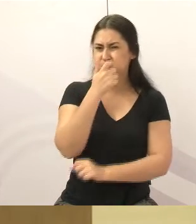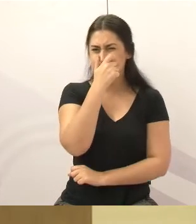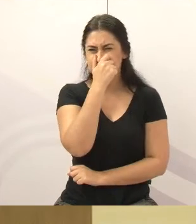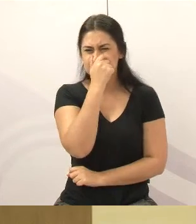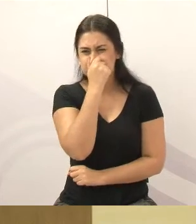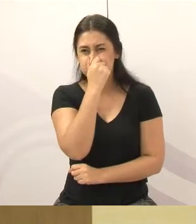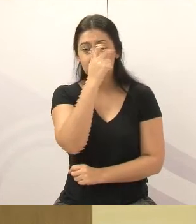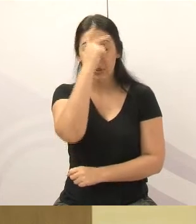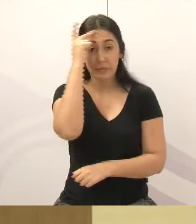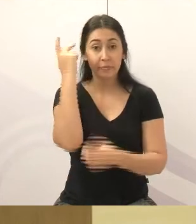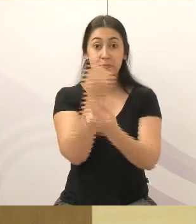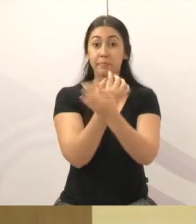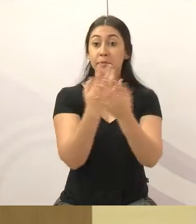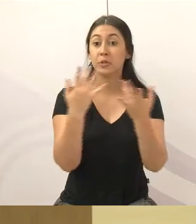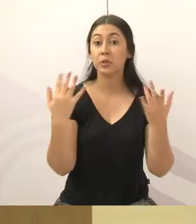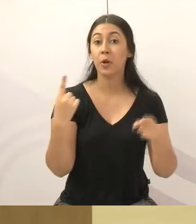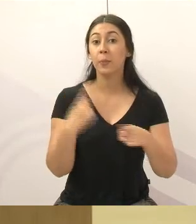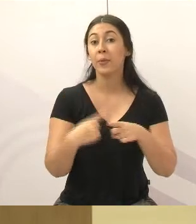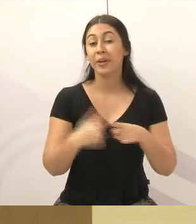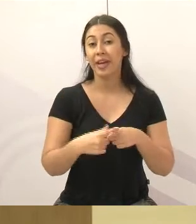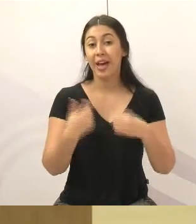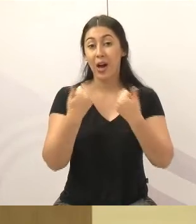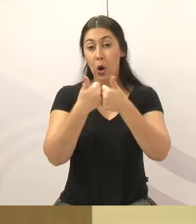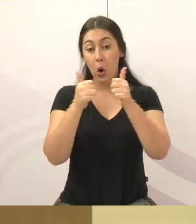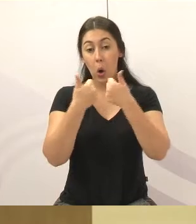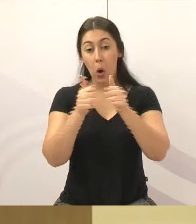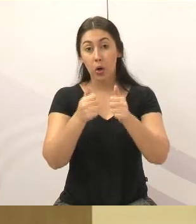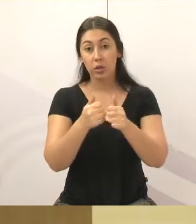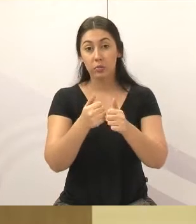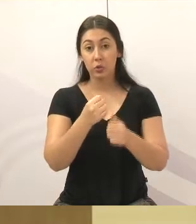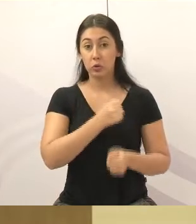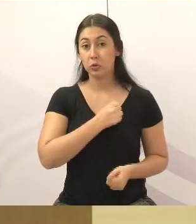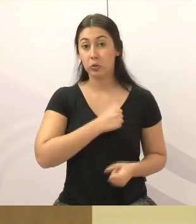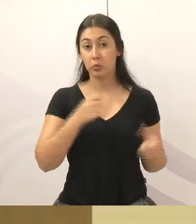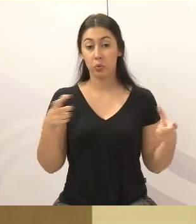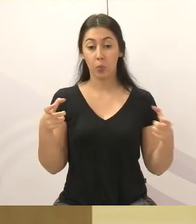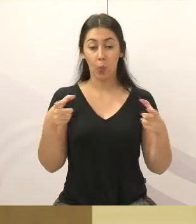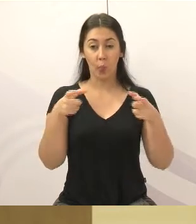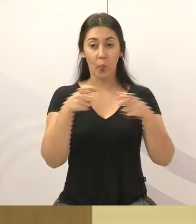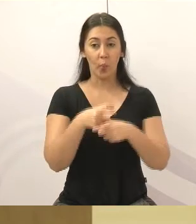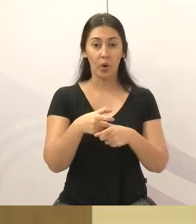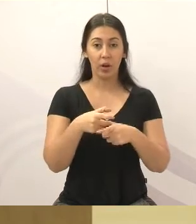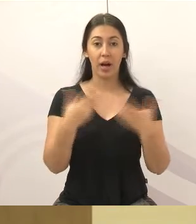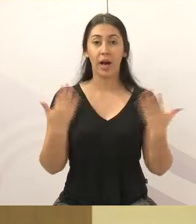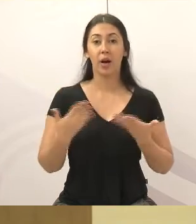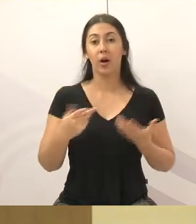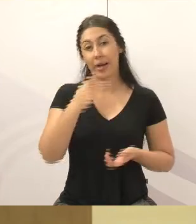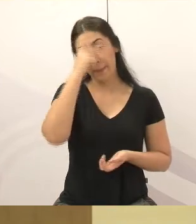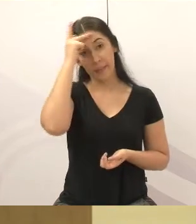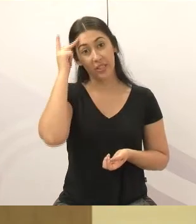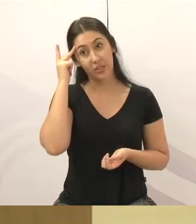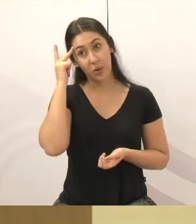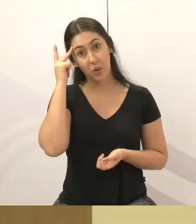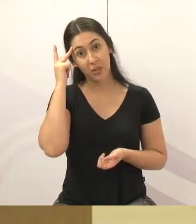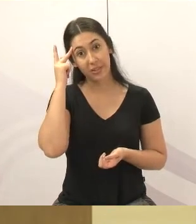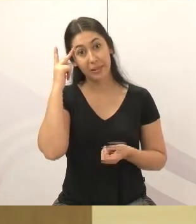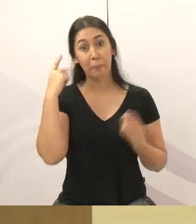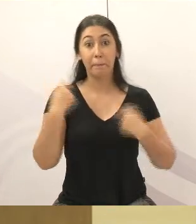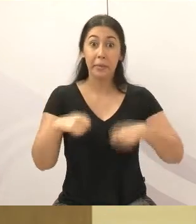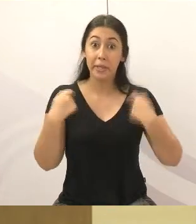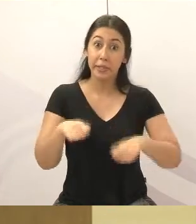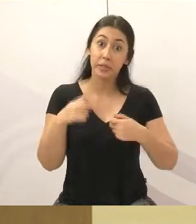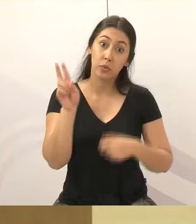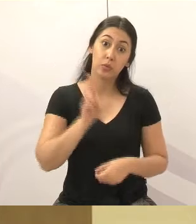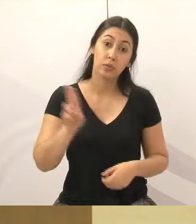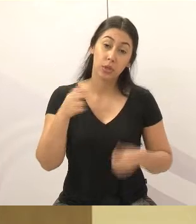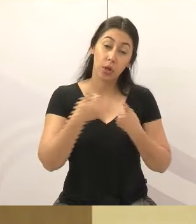dia, porque reduziu-se o número de ônibus e o número de horários, e as pessoas acabam se aglomerando dentro